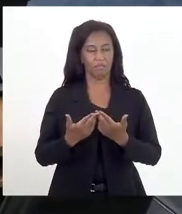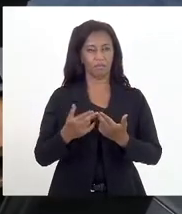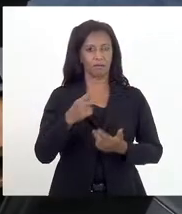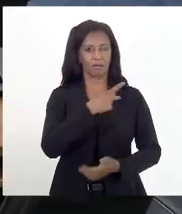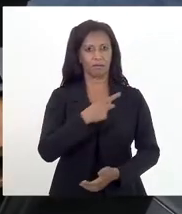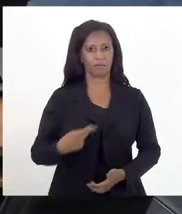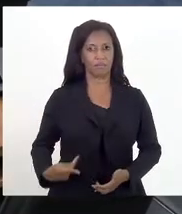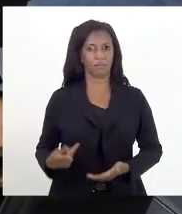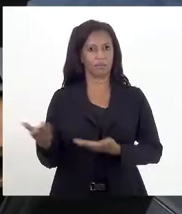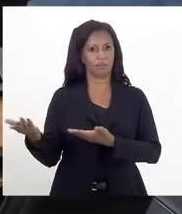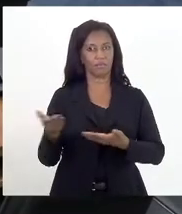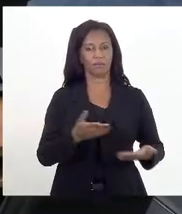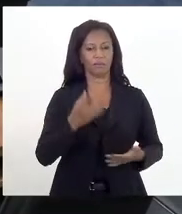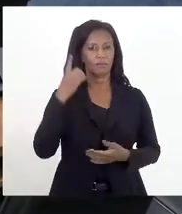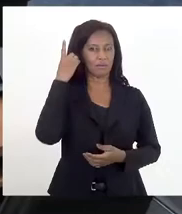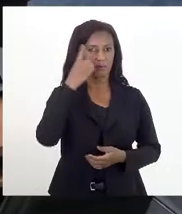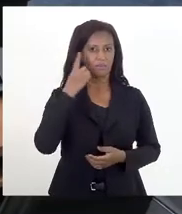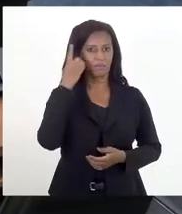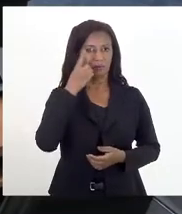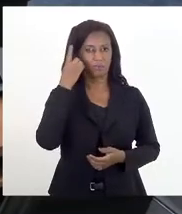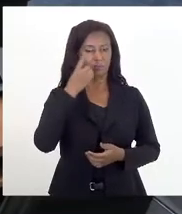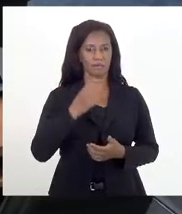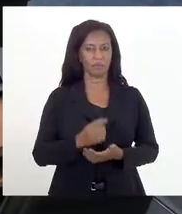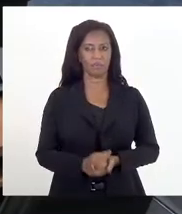presidência convida o senhor Deputado